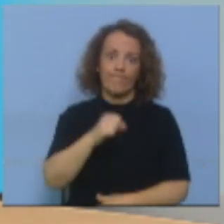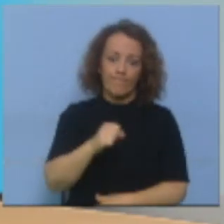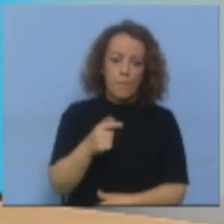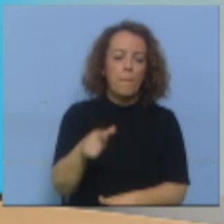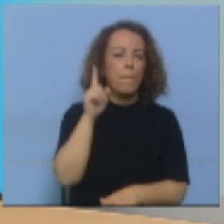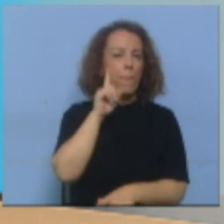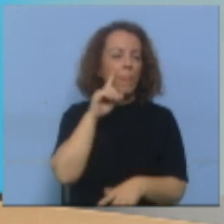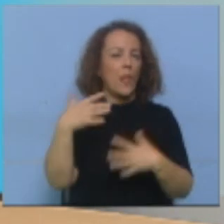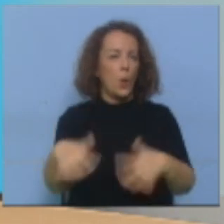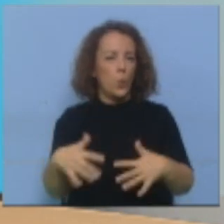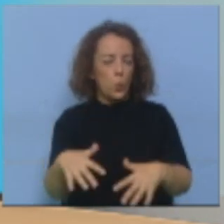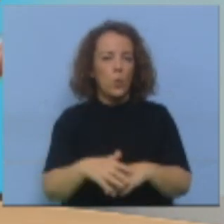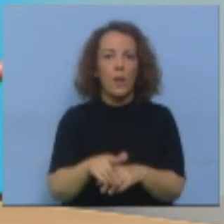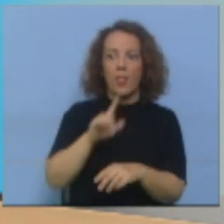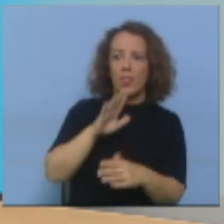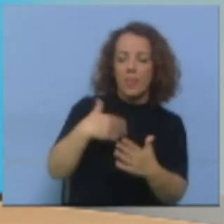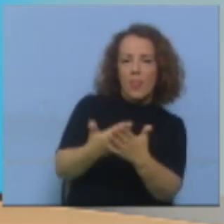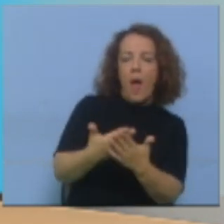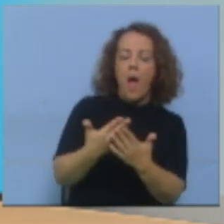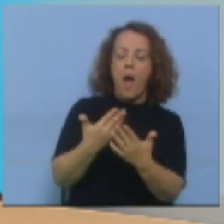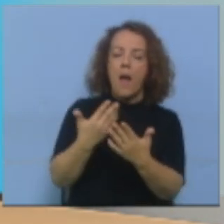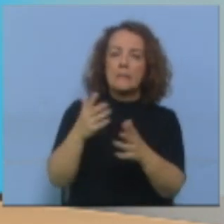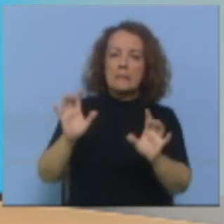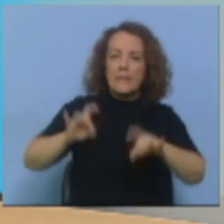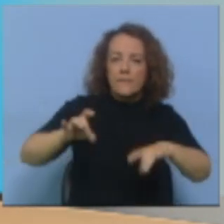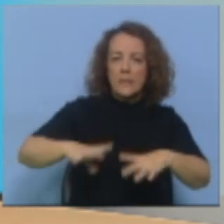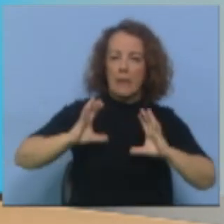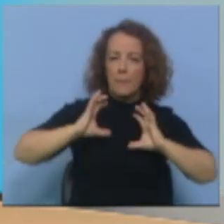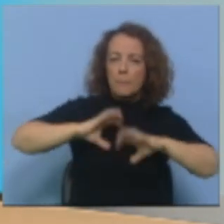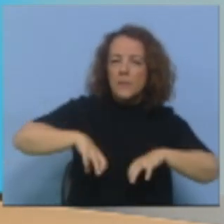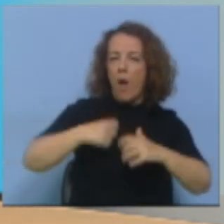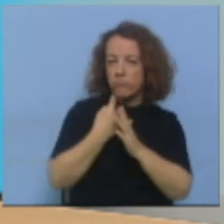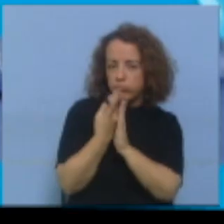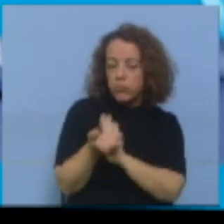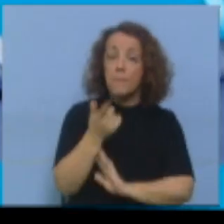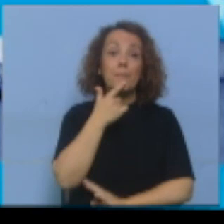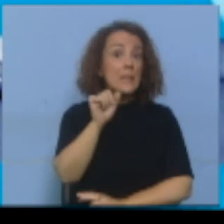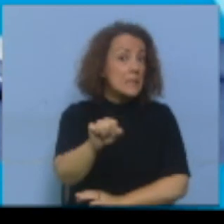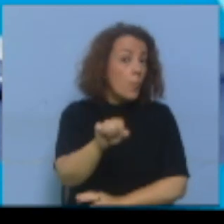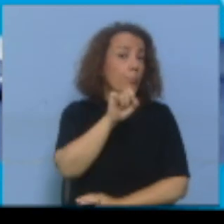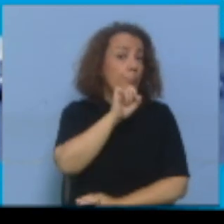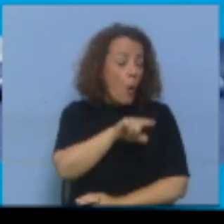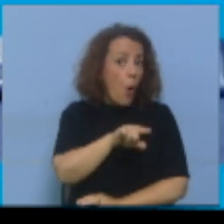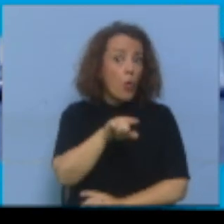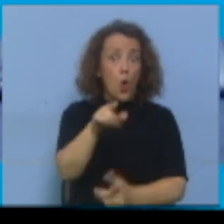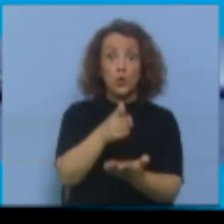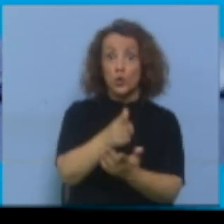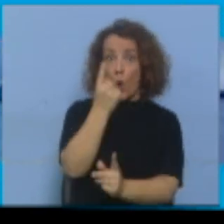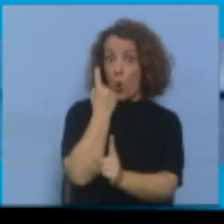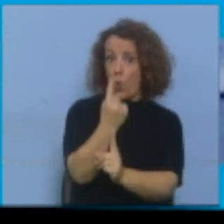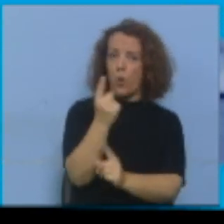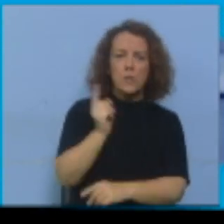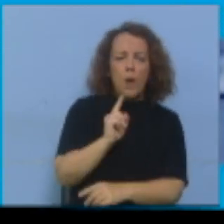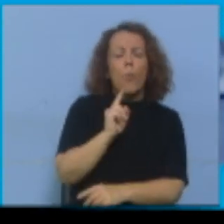para combater essa depressão, por exemplo? Pode ser, é um dos aspectos, não é só o aspecto,